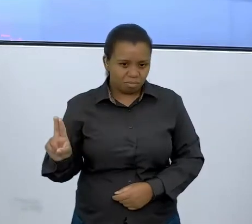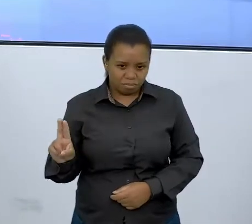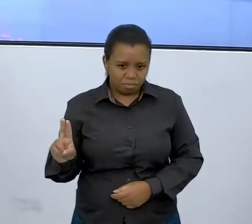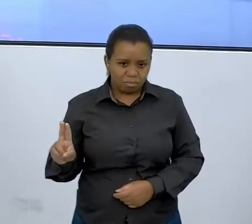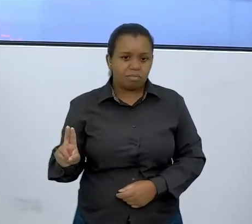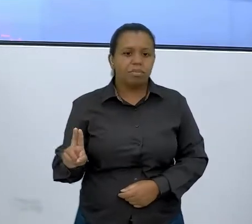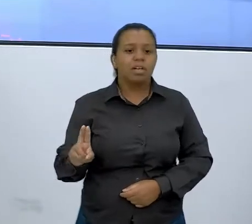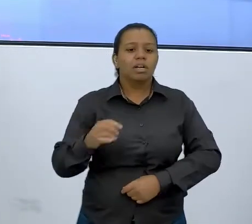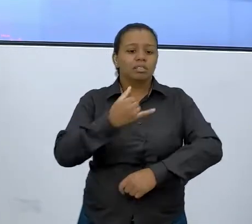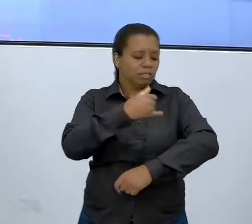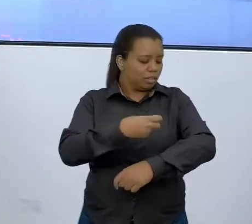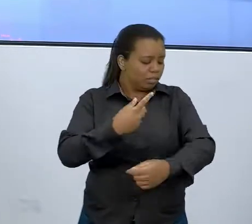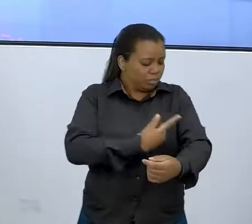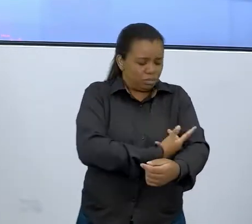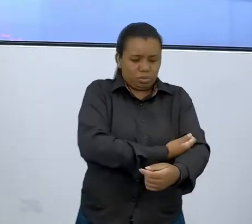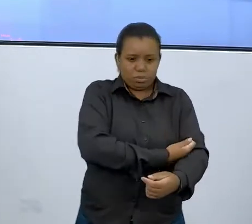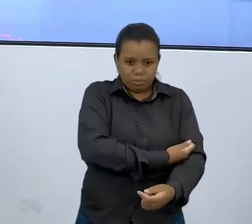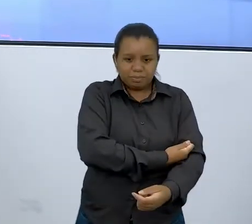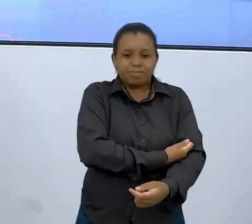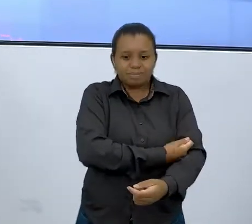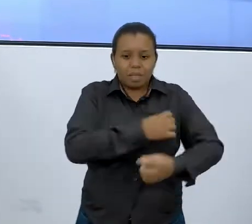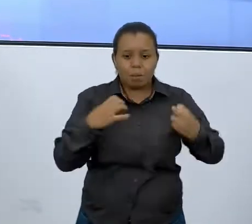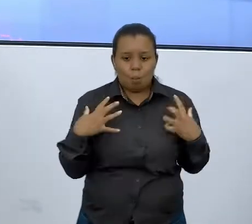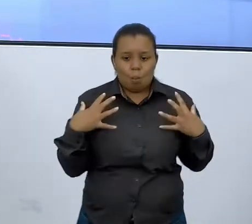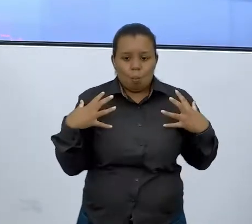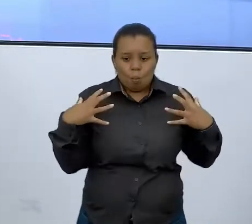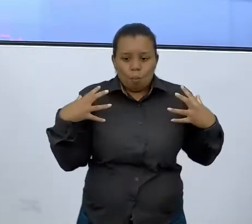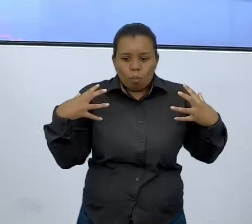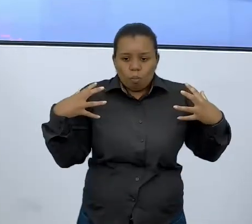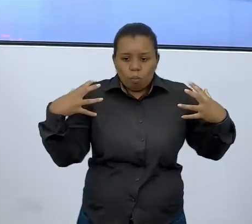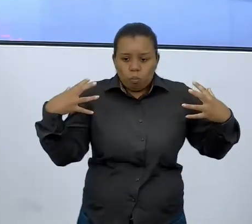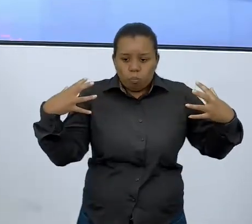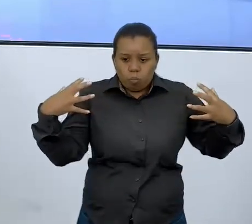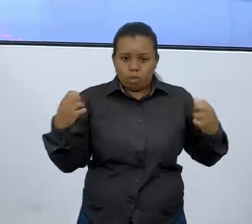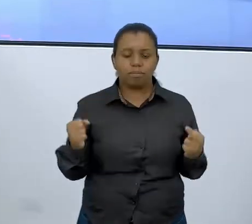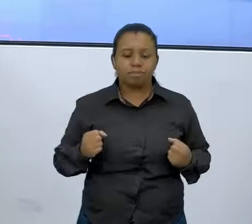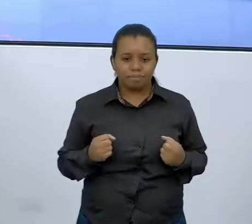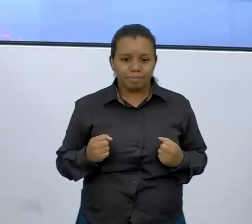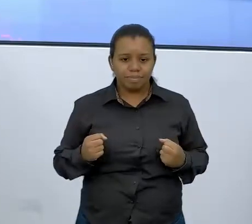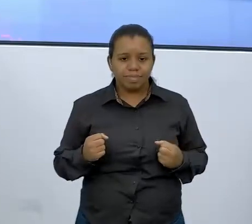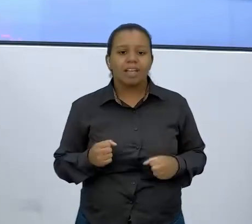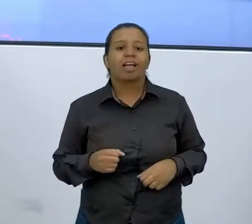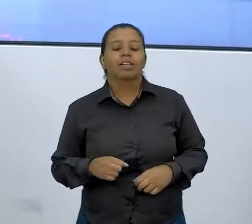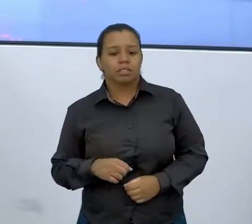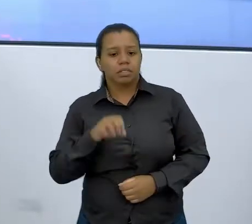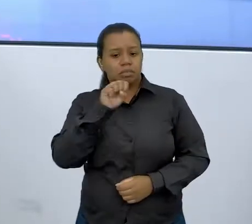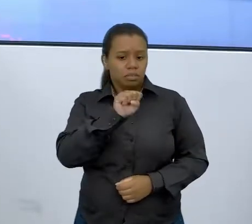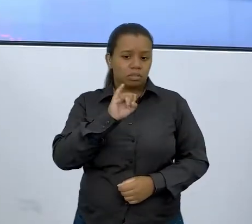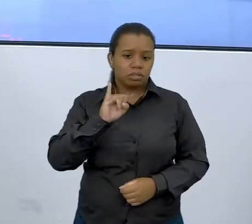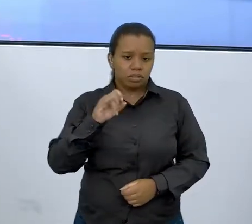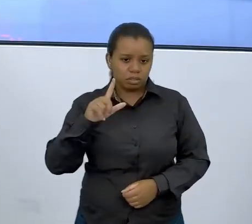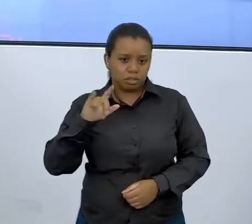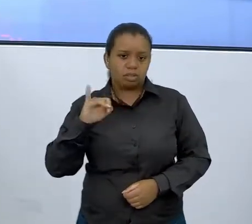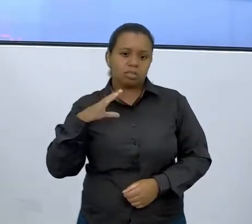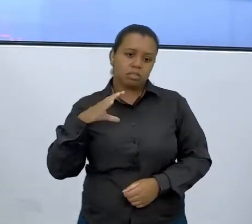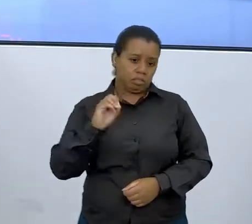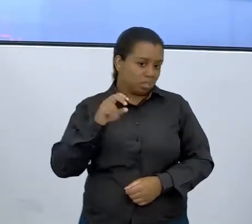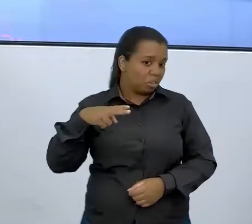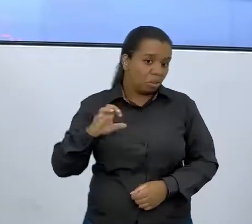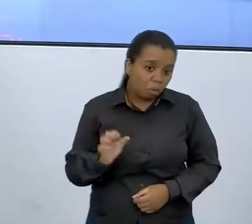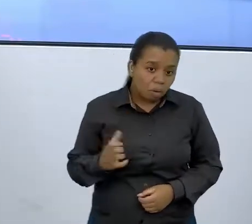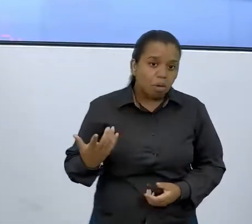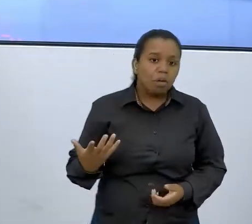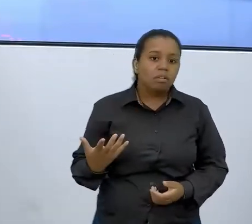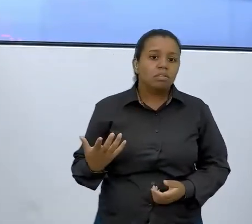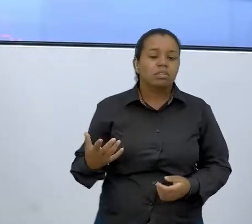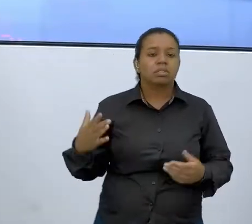que a galera injeta para inchar, silicone, não necessariamente o silicone, tipo, de uso médico, mas